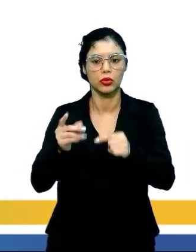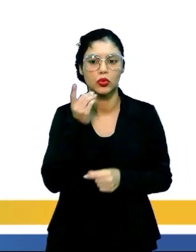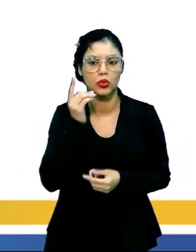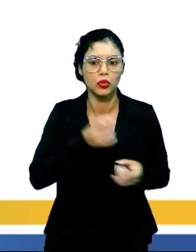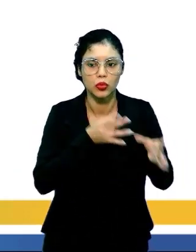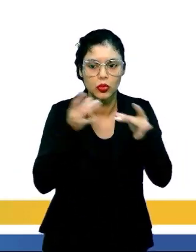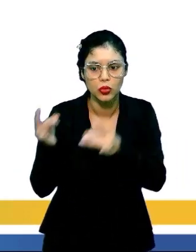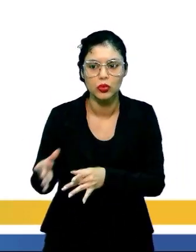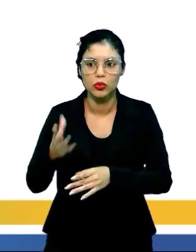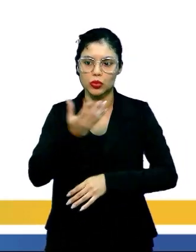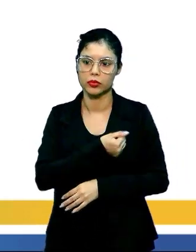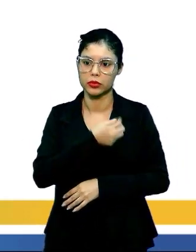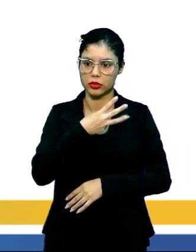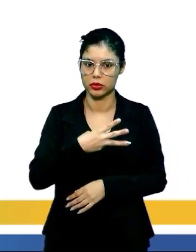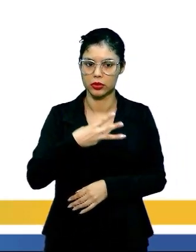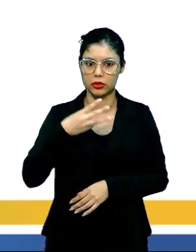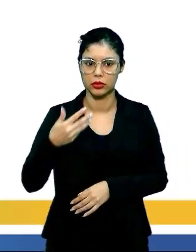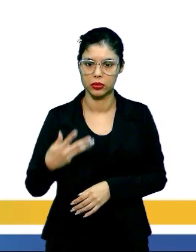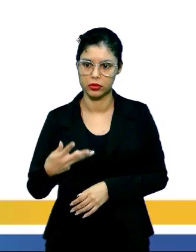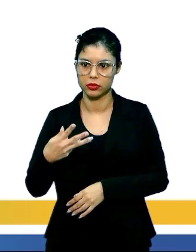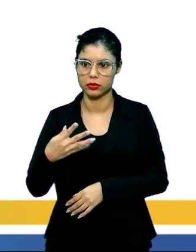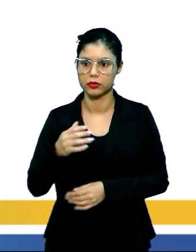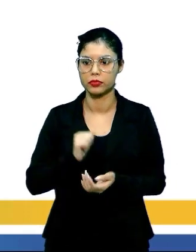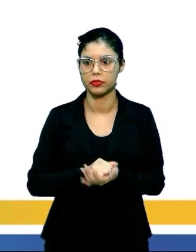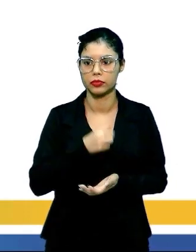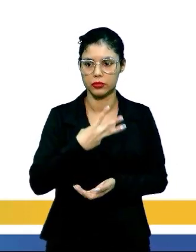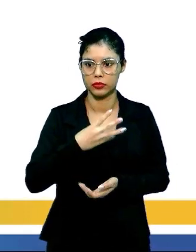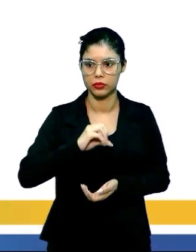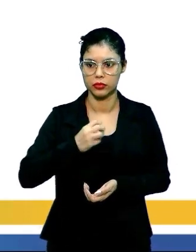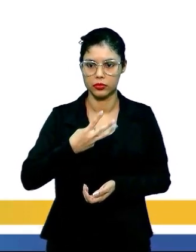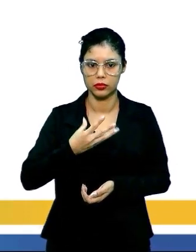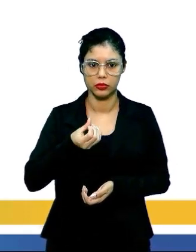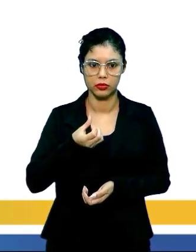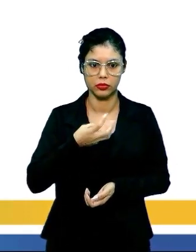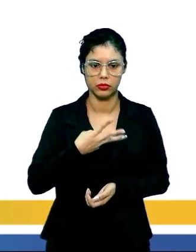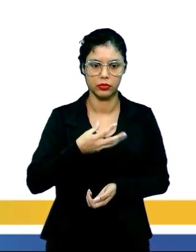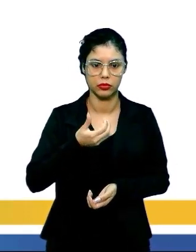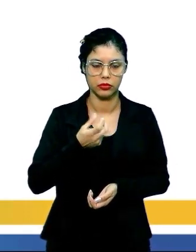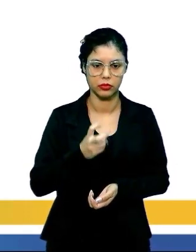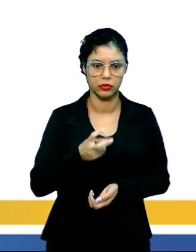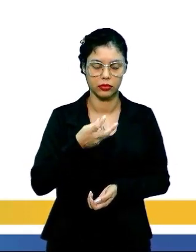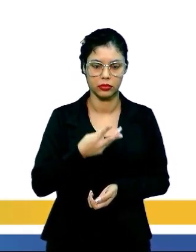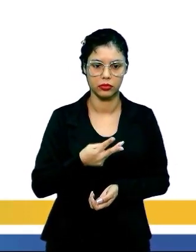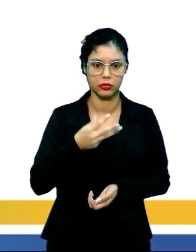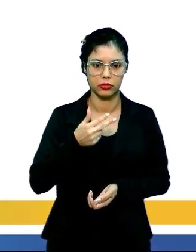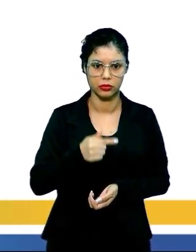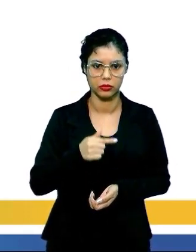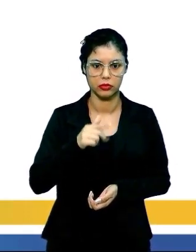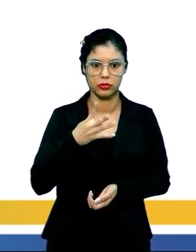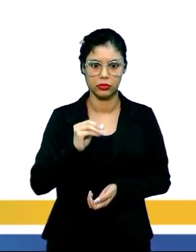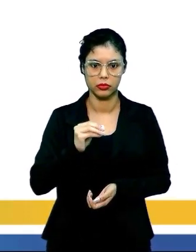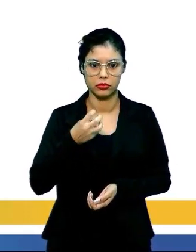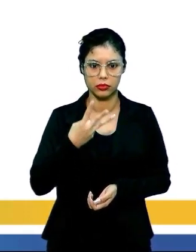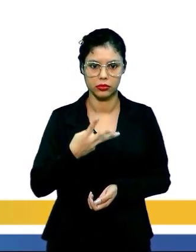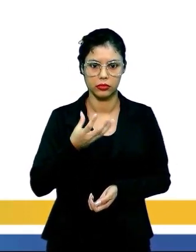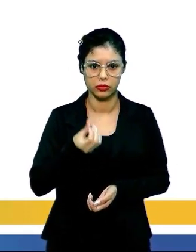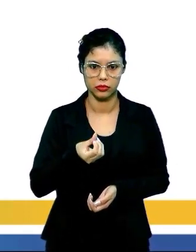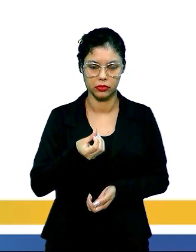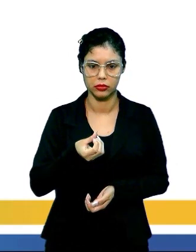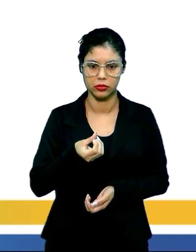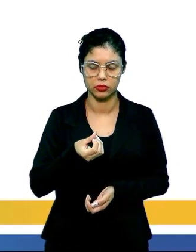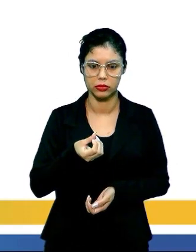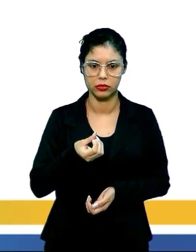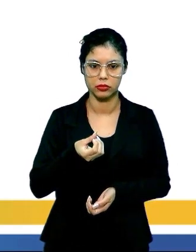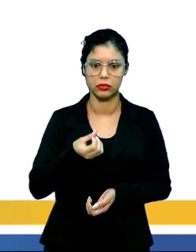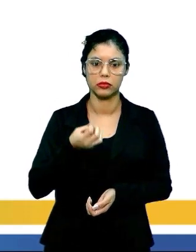foram vendidos os seguintes números, tá? 34, 39, 36, 35, 37, 40. Olha o 36